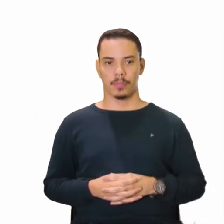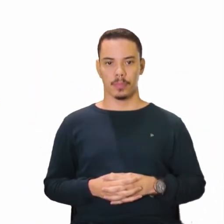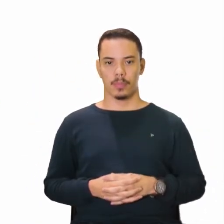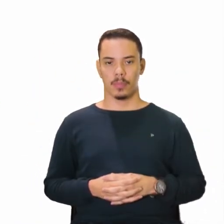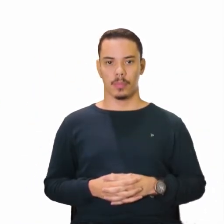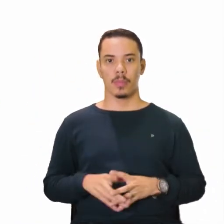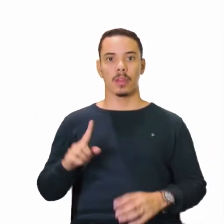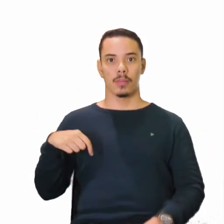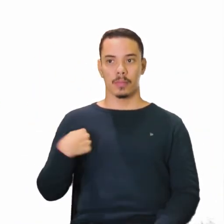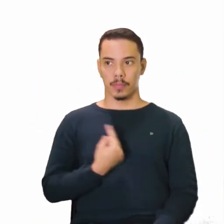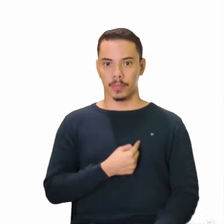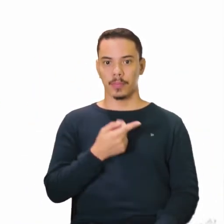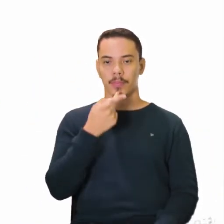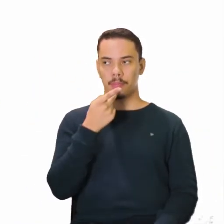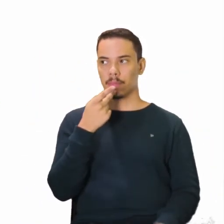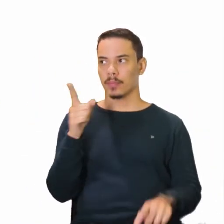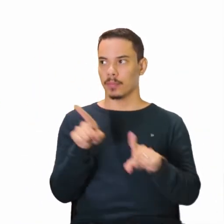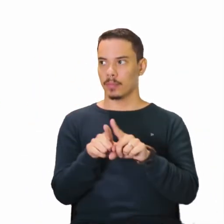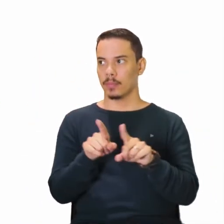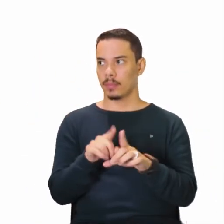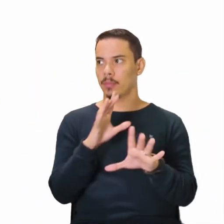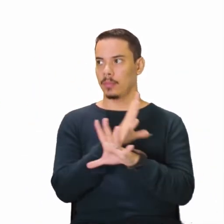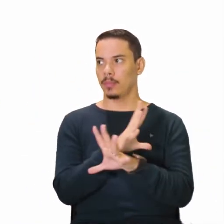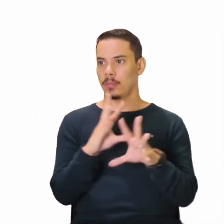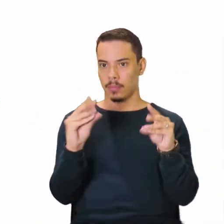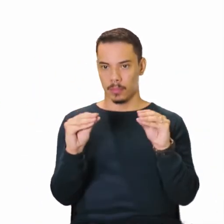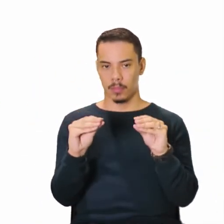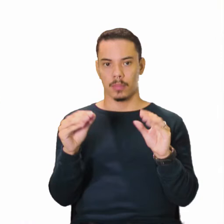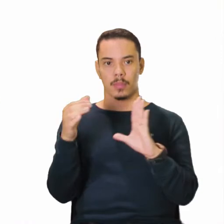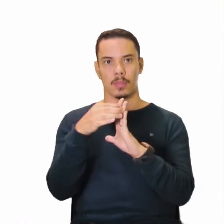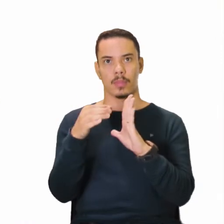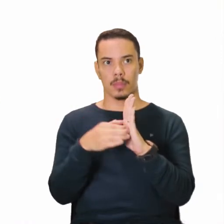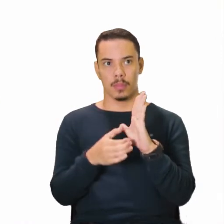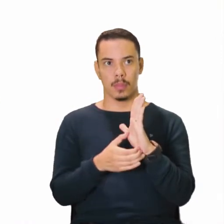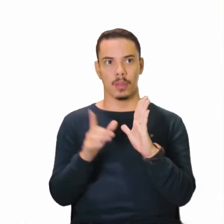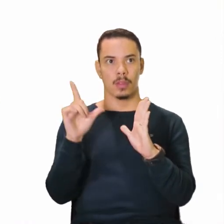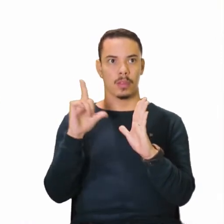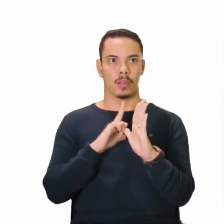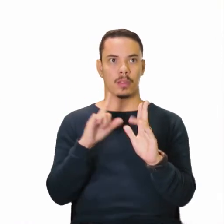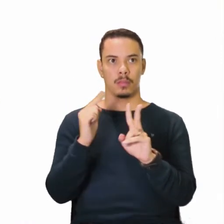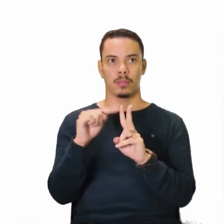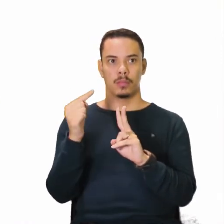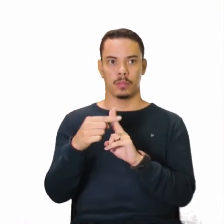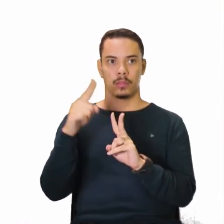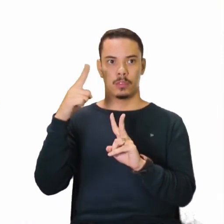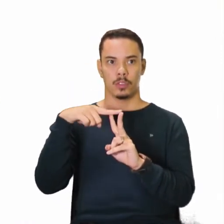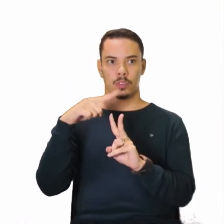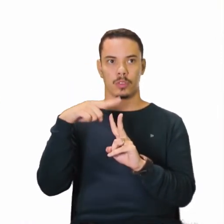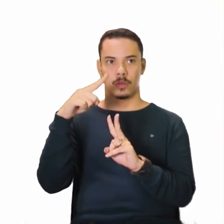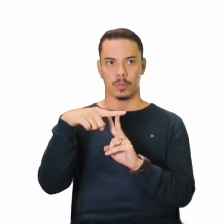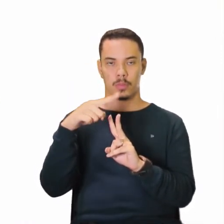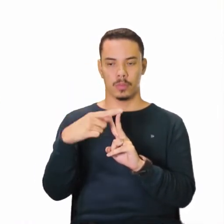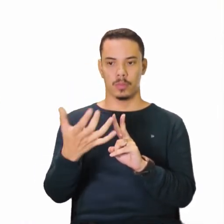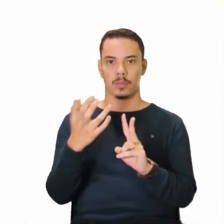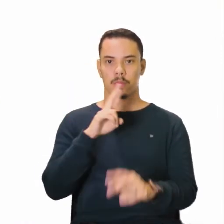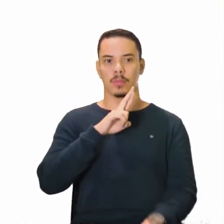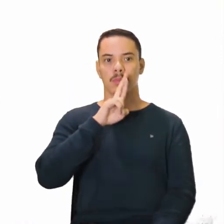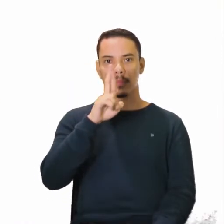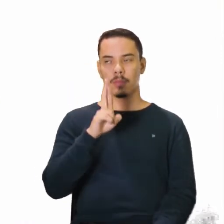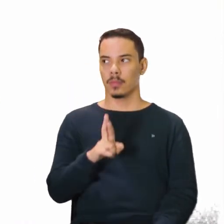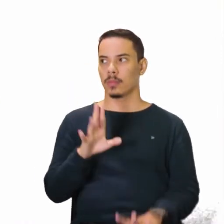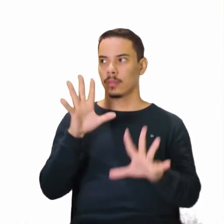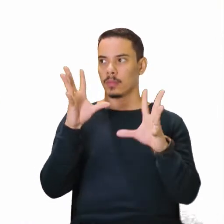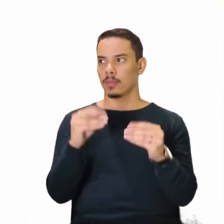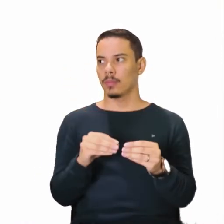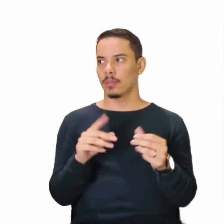Nós falamos que a conjunção, essa classe gramatical tem dois tipos. Vamos lá, eu quero ver todo mundo respondendo. A